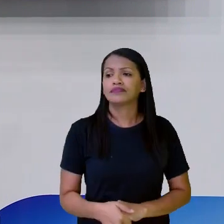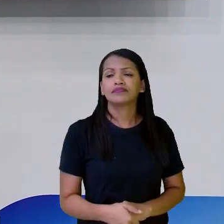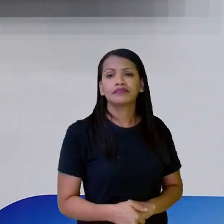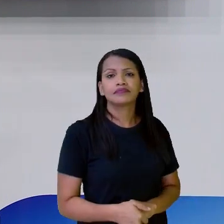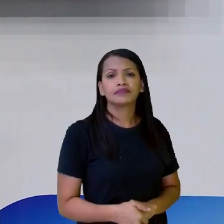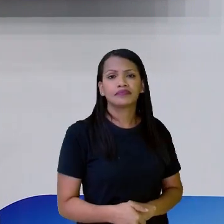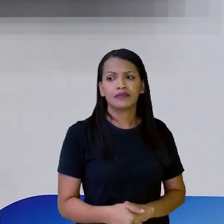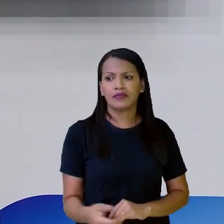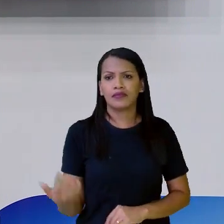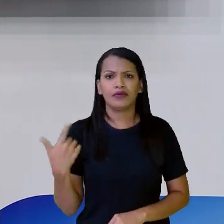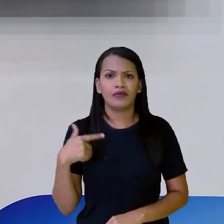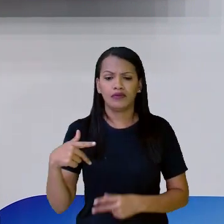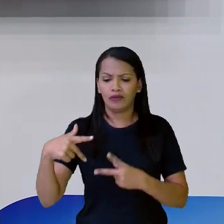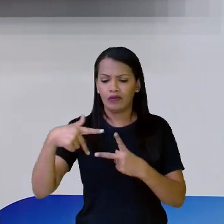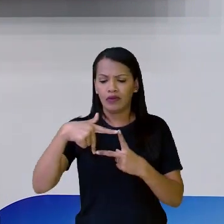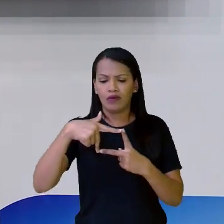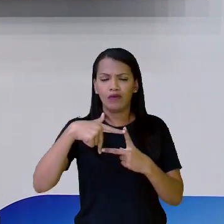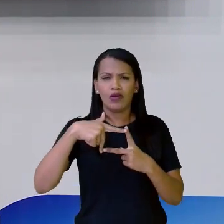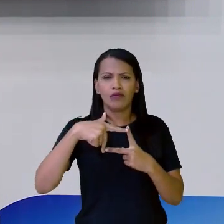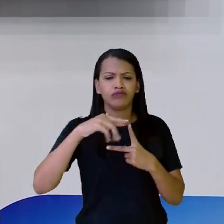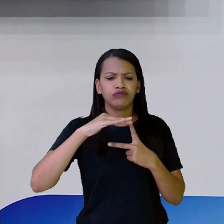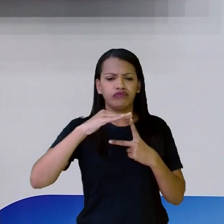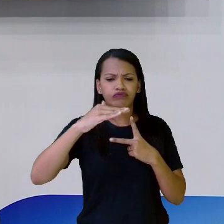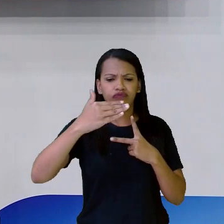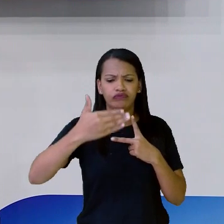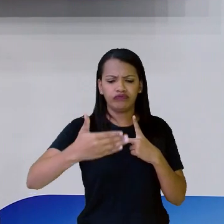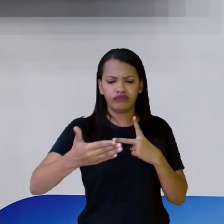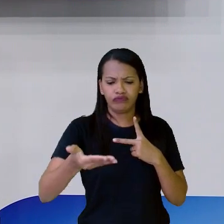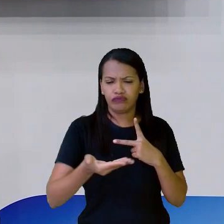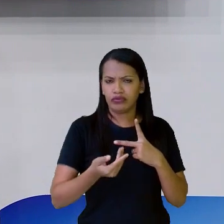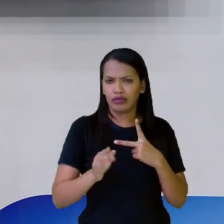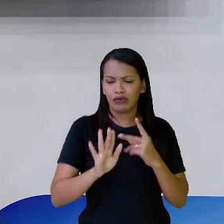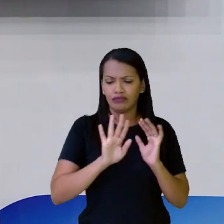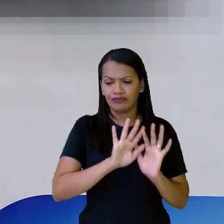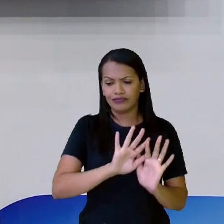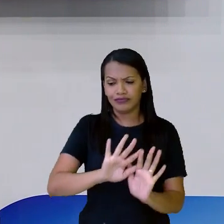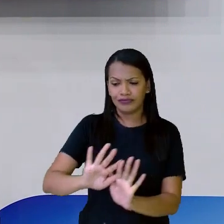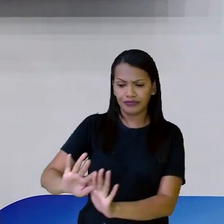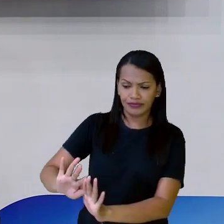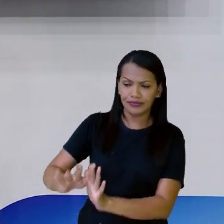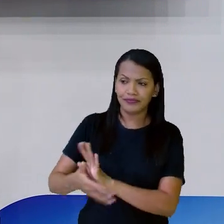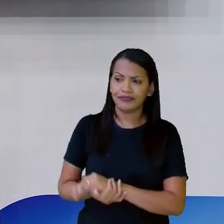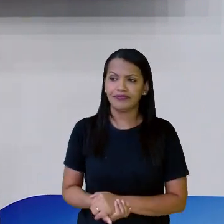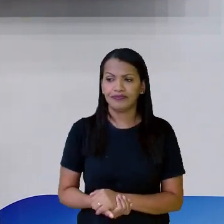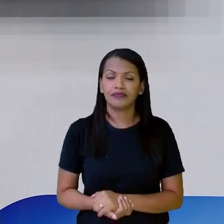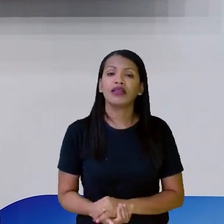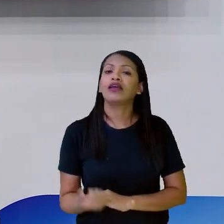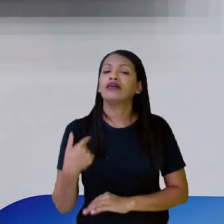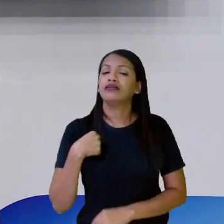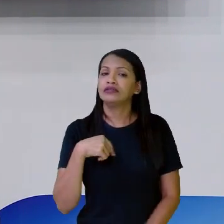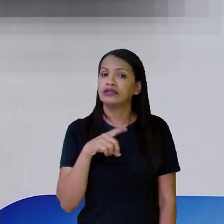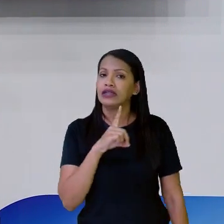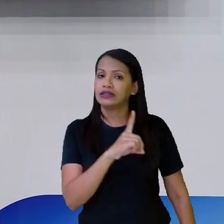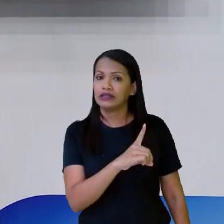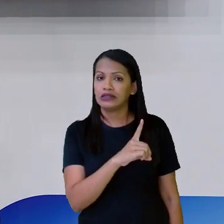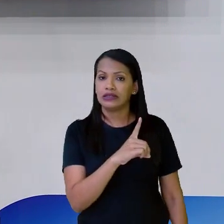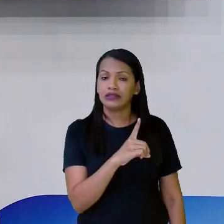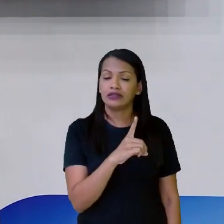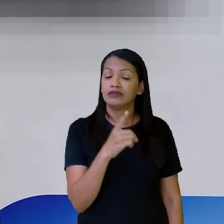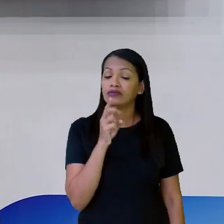Então, eu não vou usar o nosso cubão. Eu preciso da classe, da ordem das centenas, dezenas e unidades.